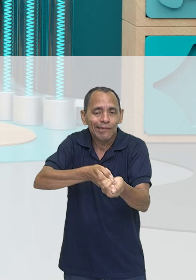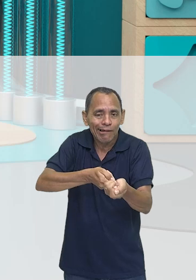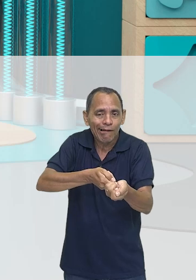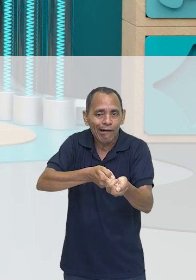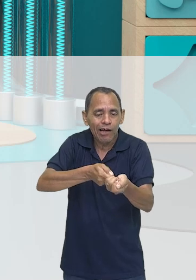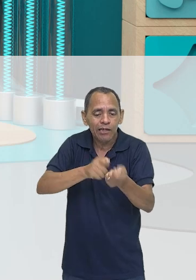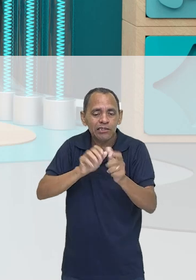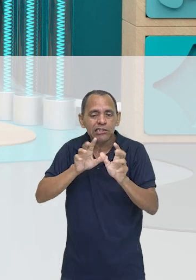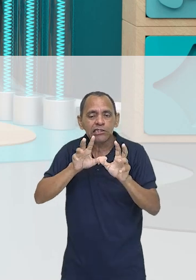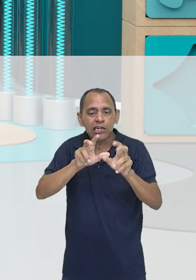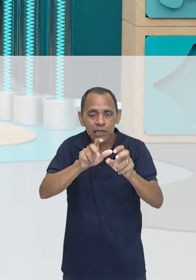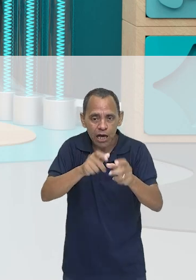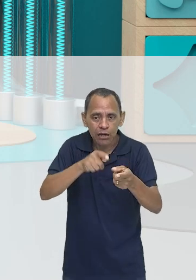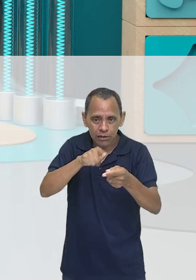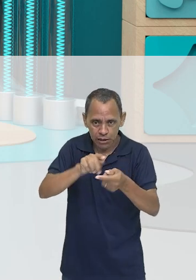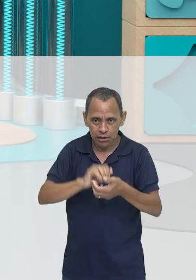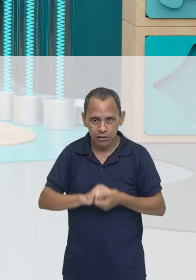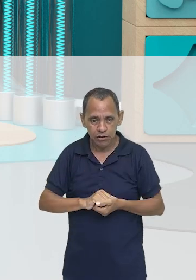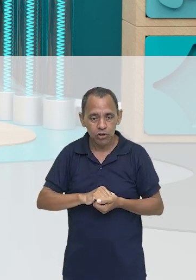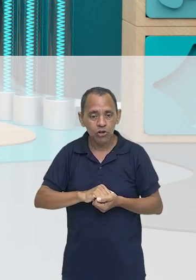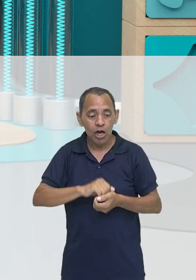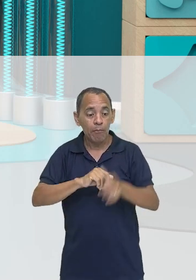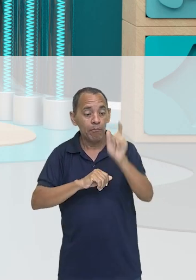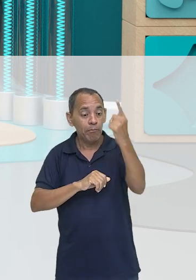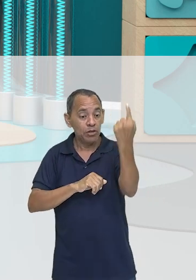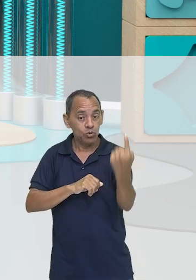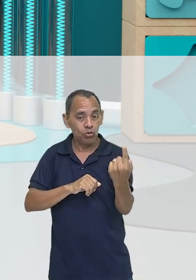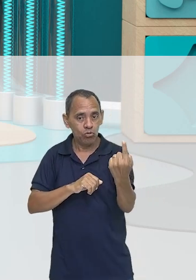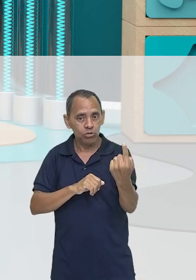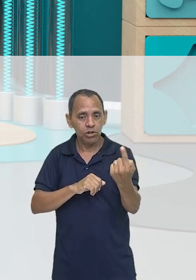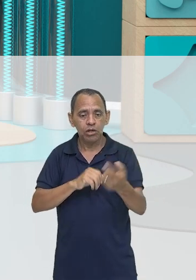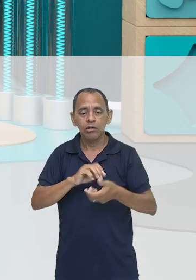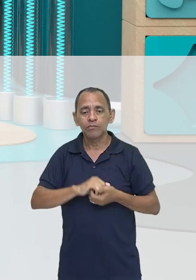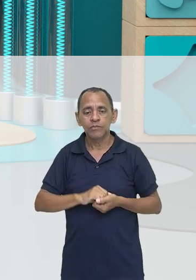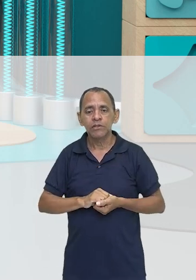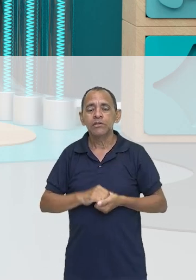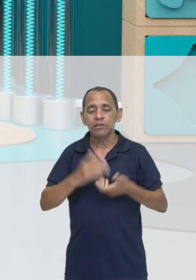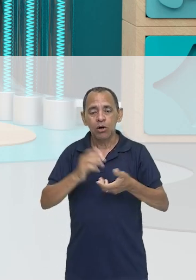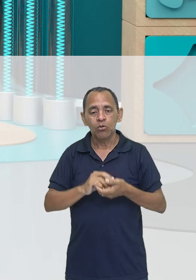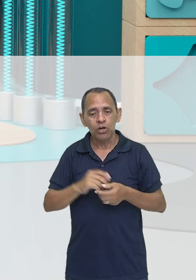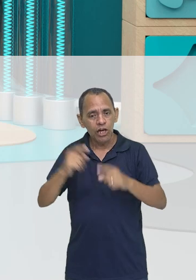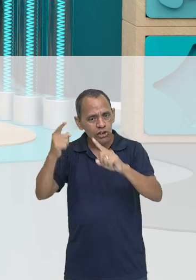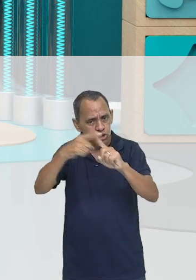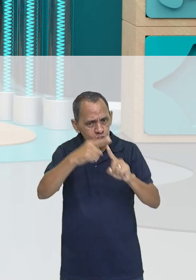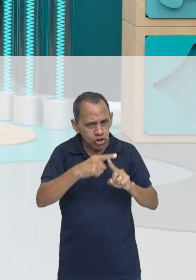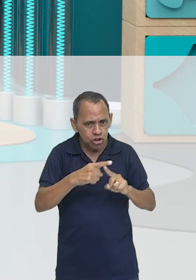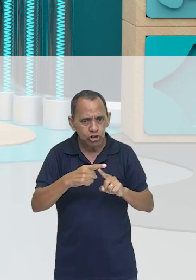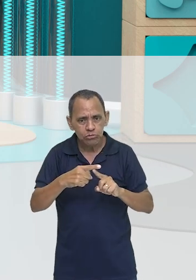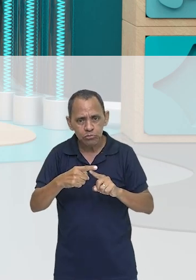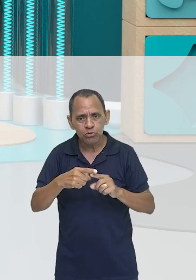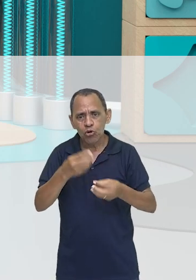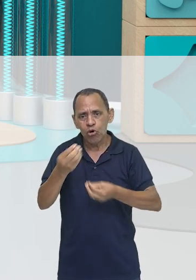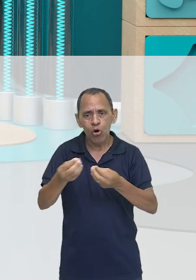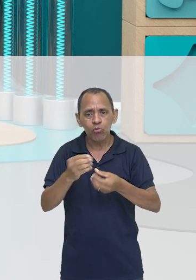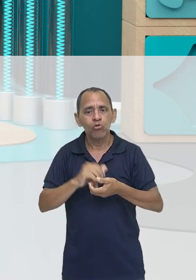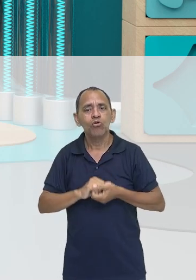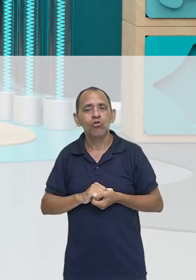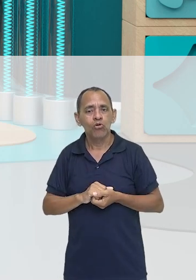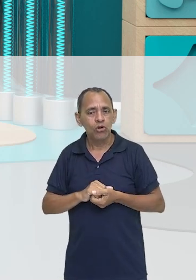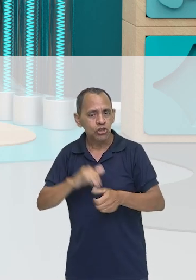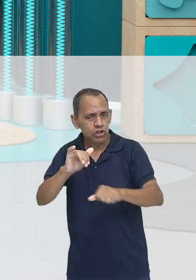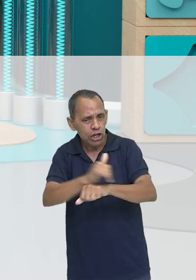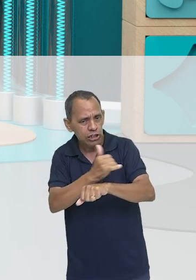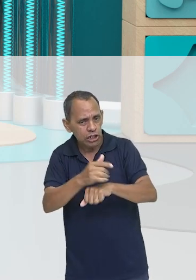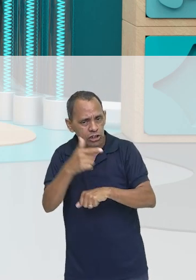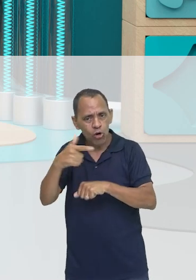a modernização do Kenjutsu para uma forma de combate, de luta, de esporte, tá?